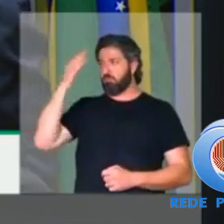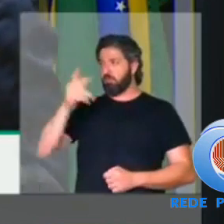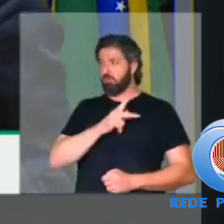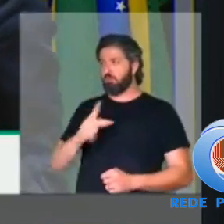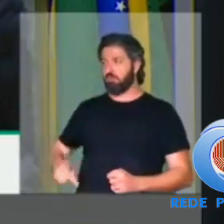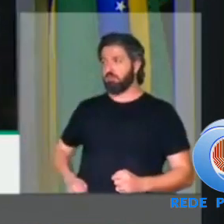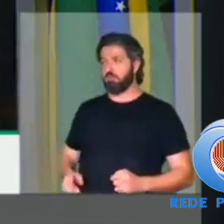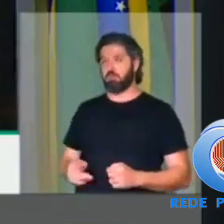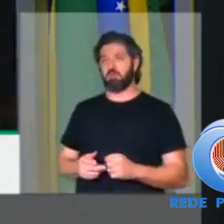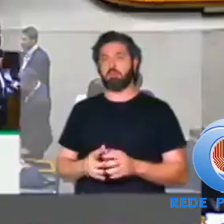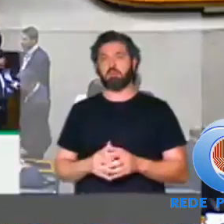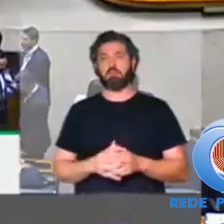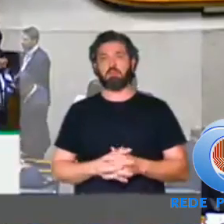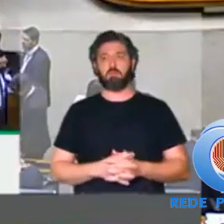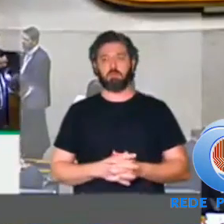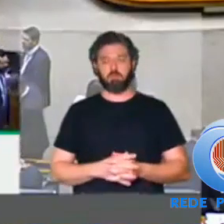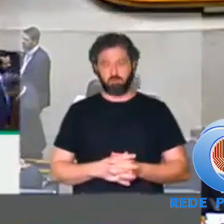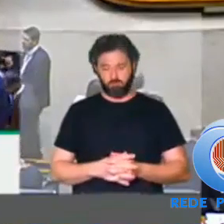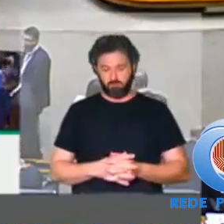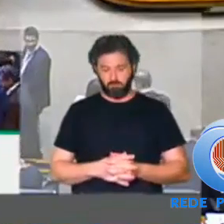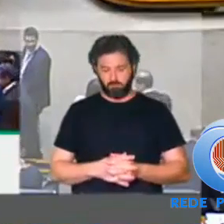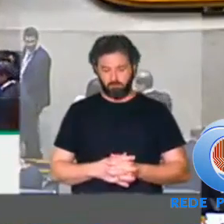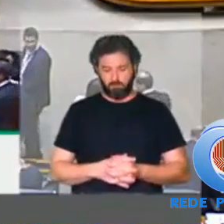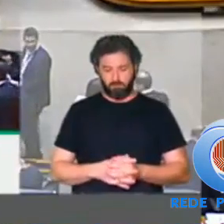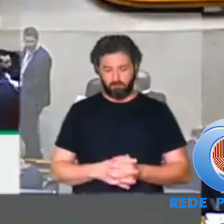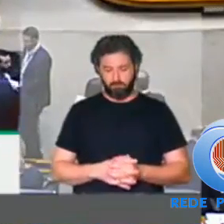obrigado, senhor presidente.